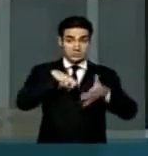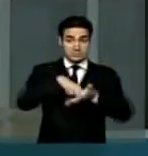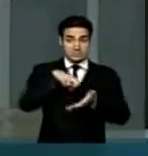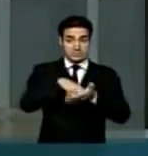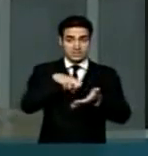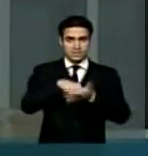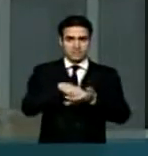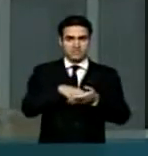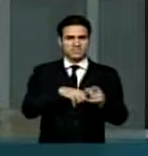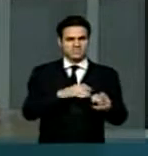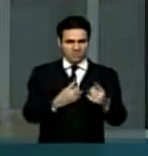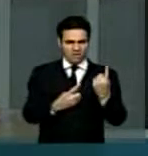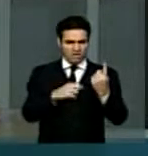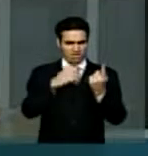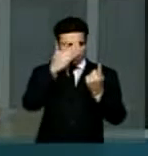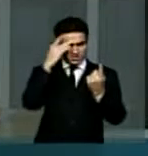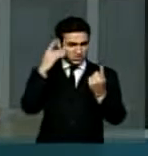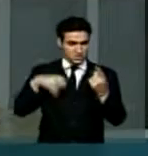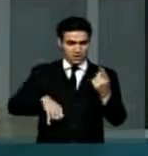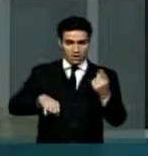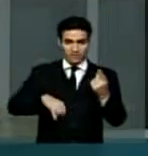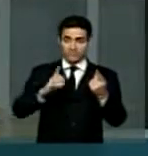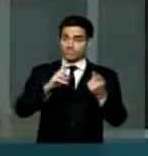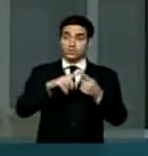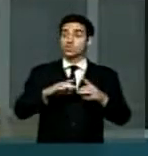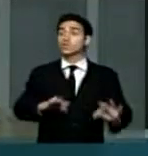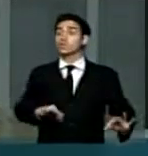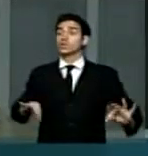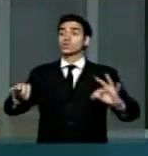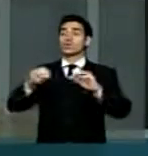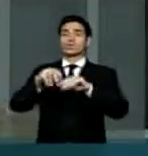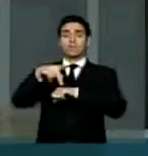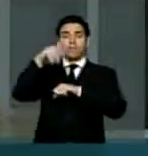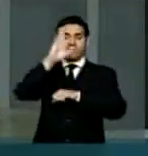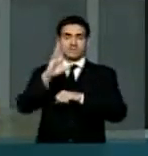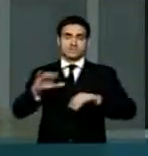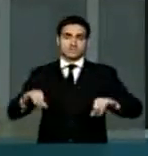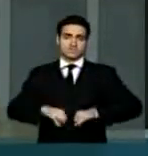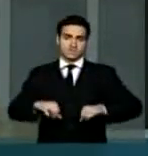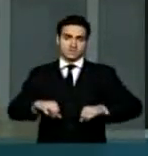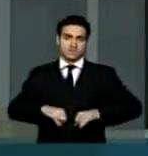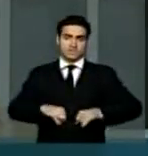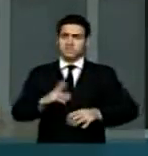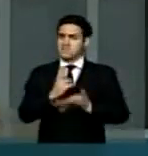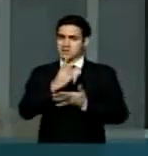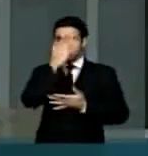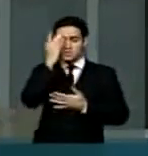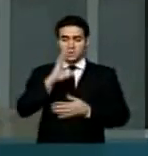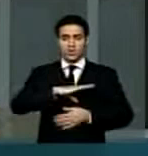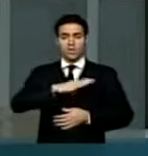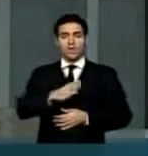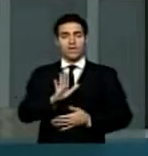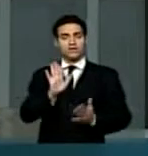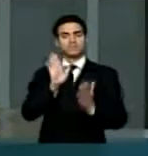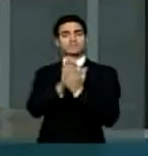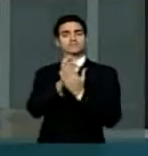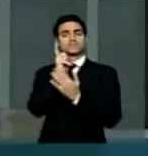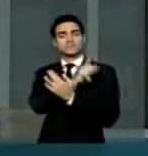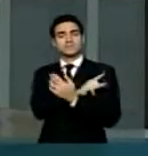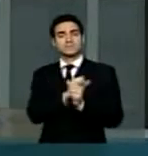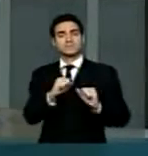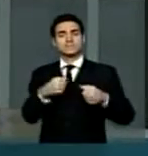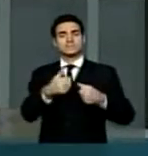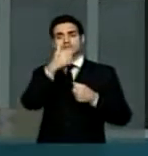foram torturados, brasileiros e brasileiras, que decidiram colocar sua vida em risco para assegurar uma democracia nesse